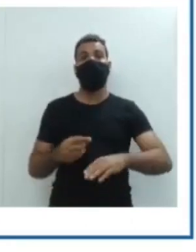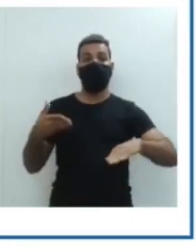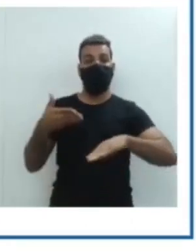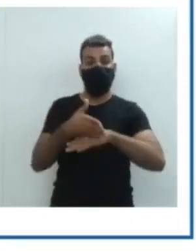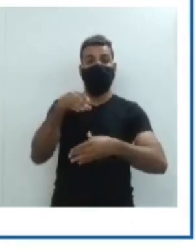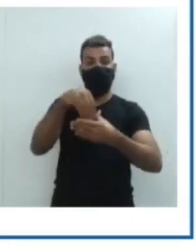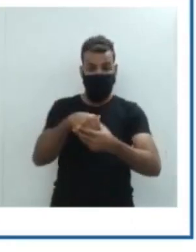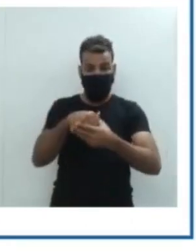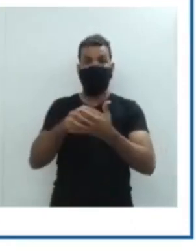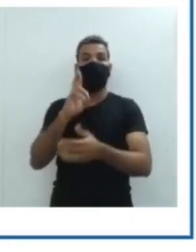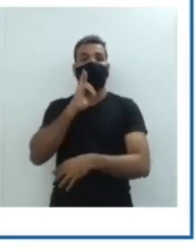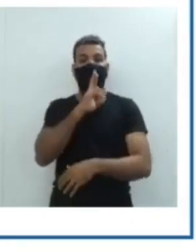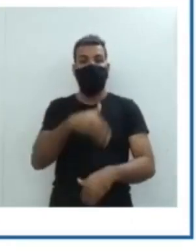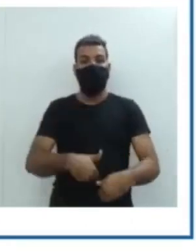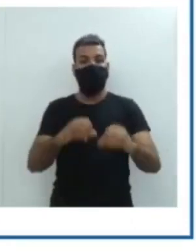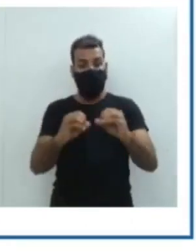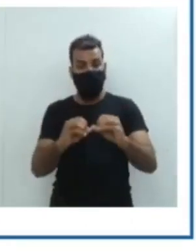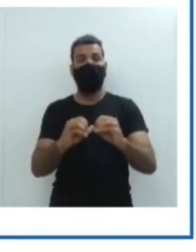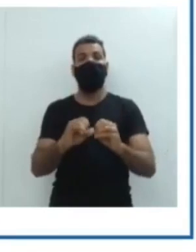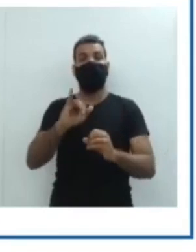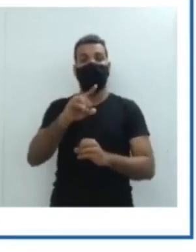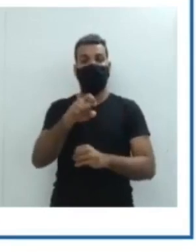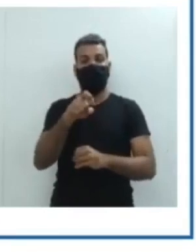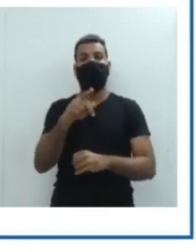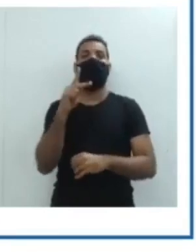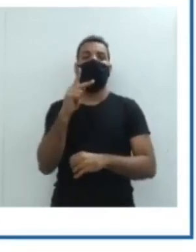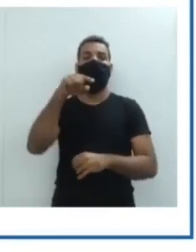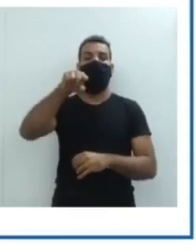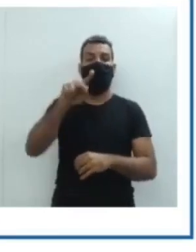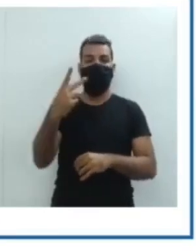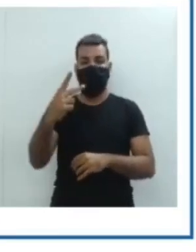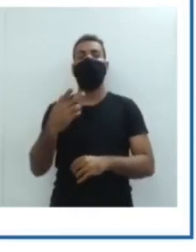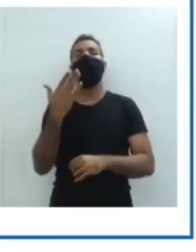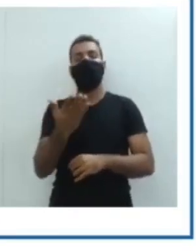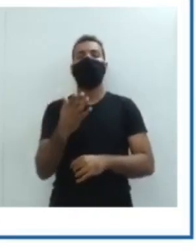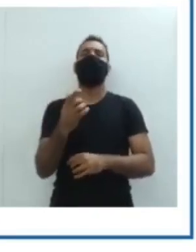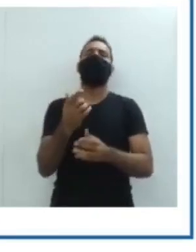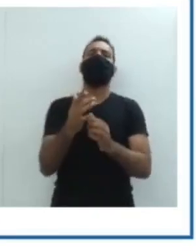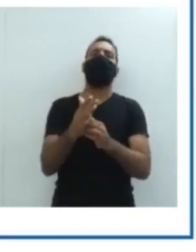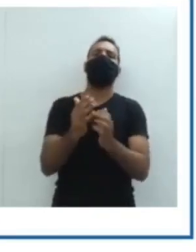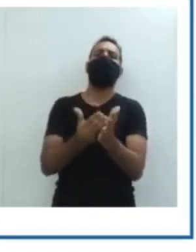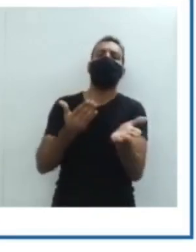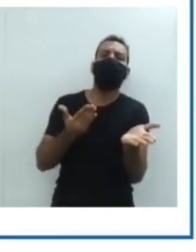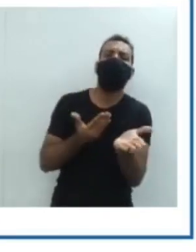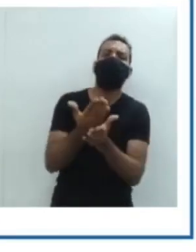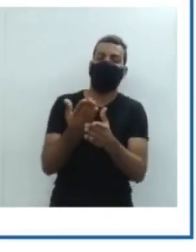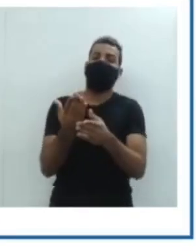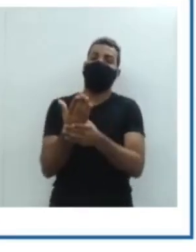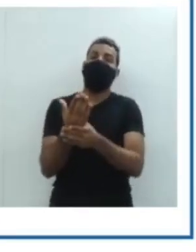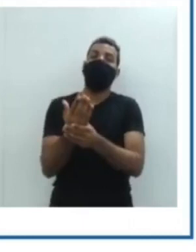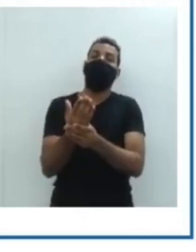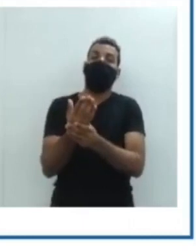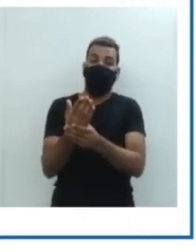o local hostel restaurante Fome Zero indecis.php Essa é a interface inicial da nossa aplicação